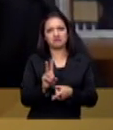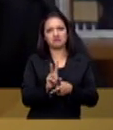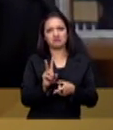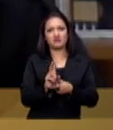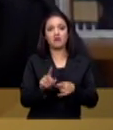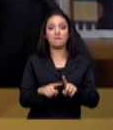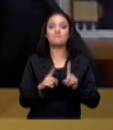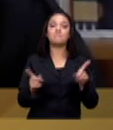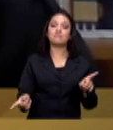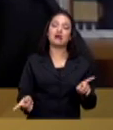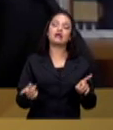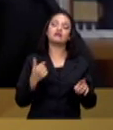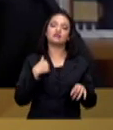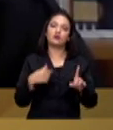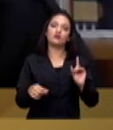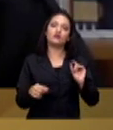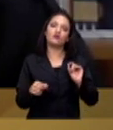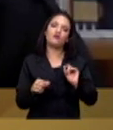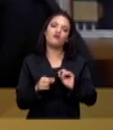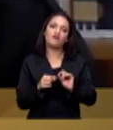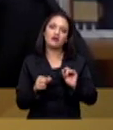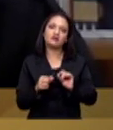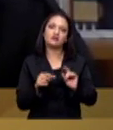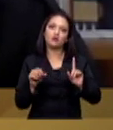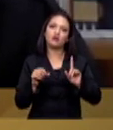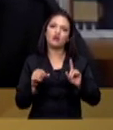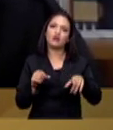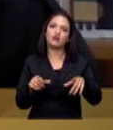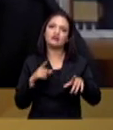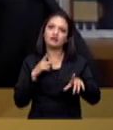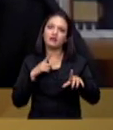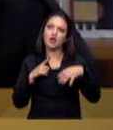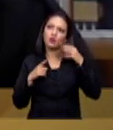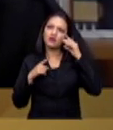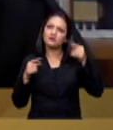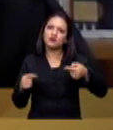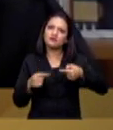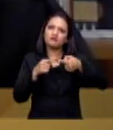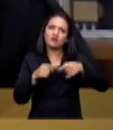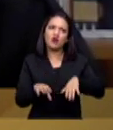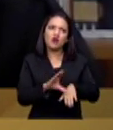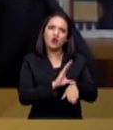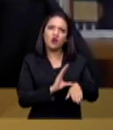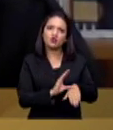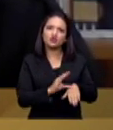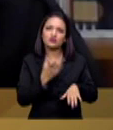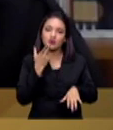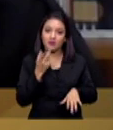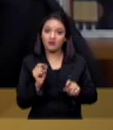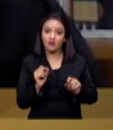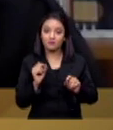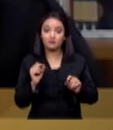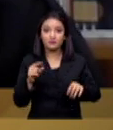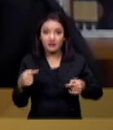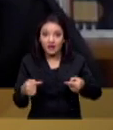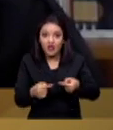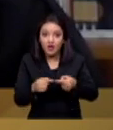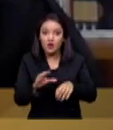uma interpretação conforme a Constituição, presidente, para dizer que é